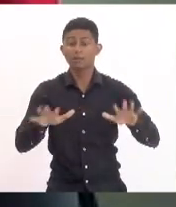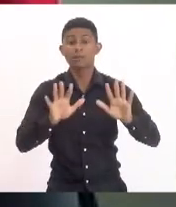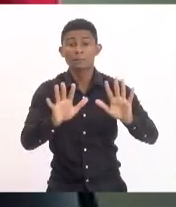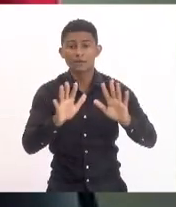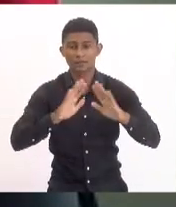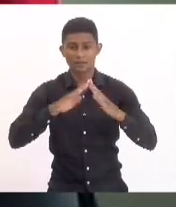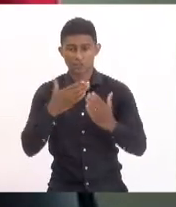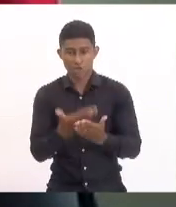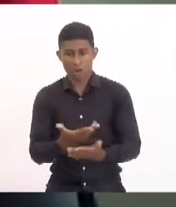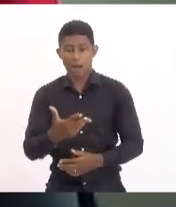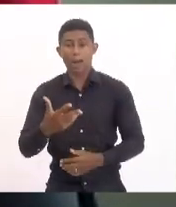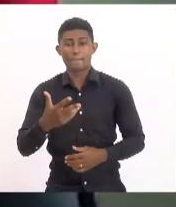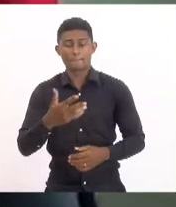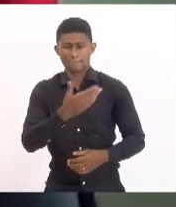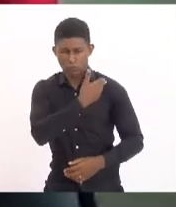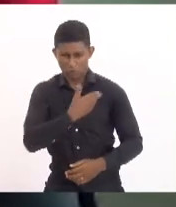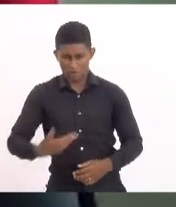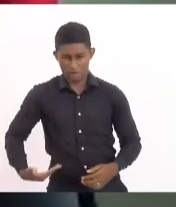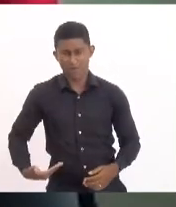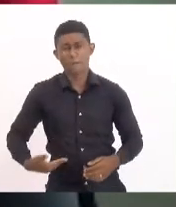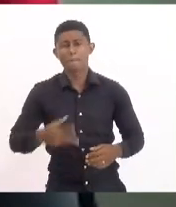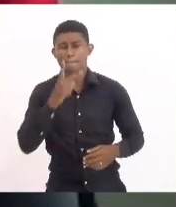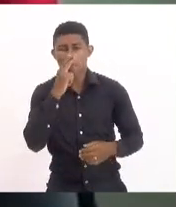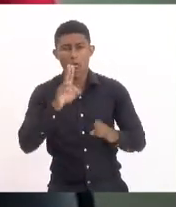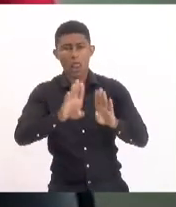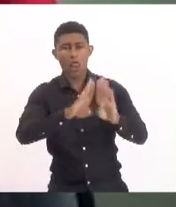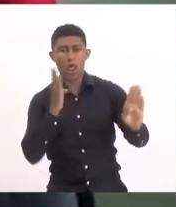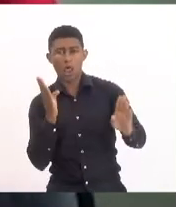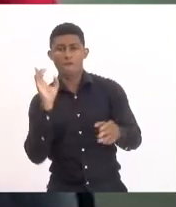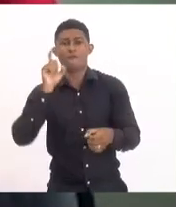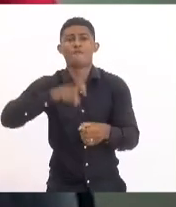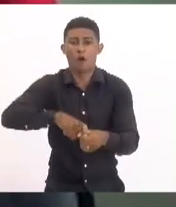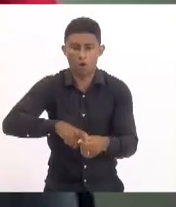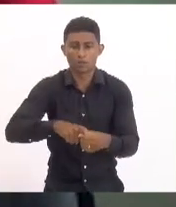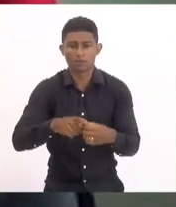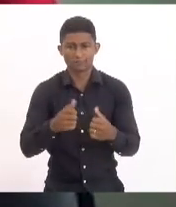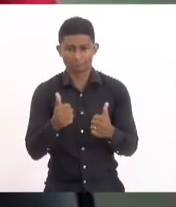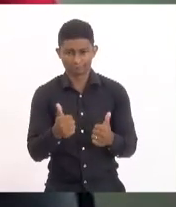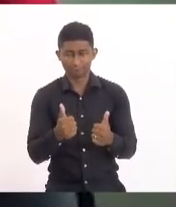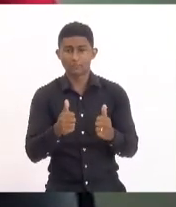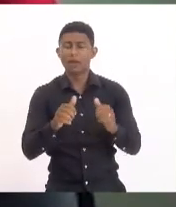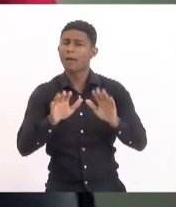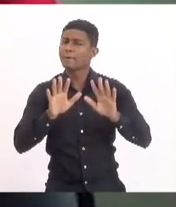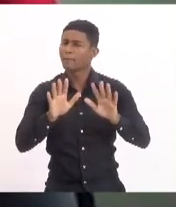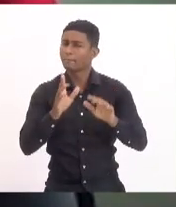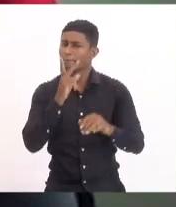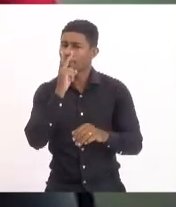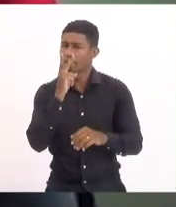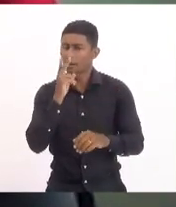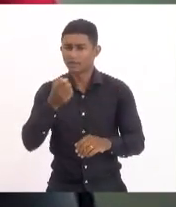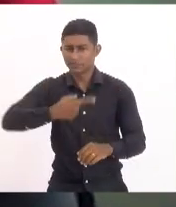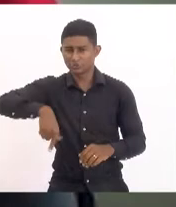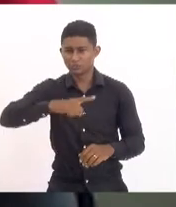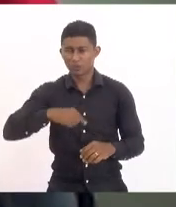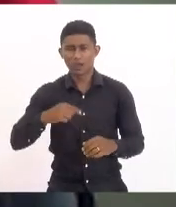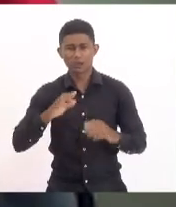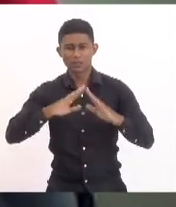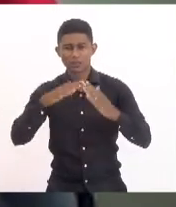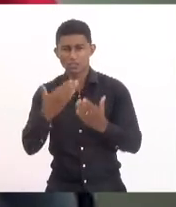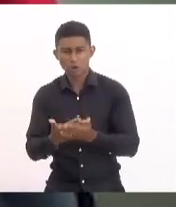retornam, né? E me parece que a gente está dando um olhar para as escolas